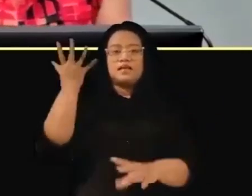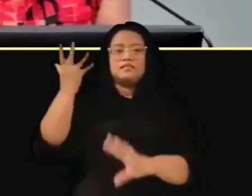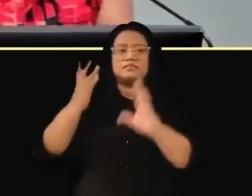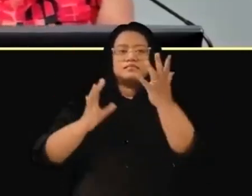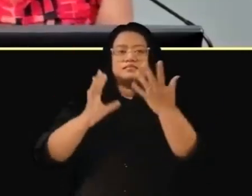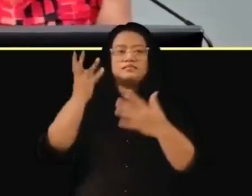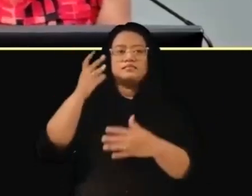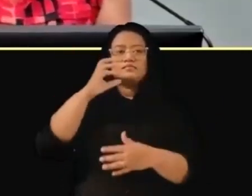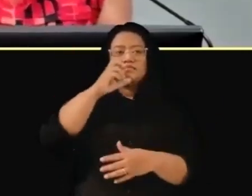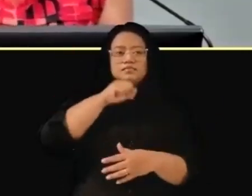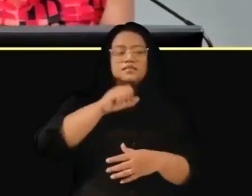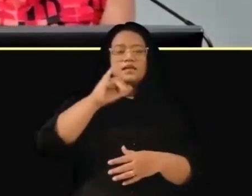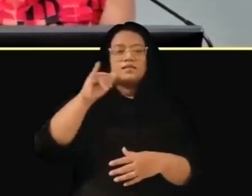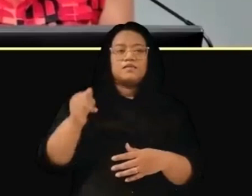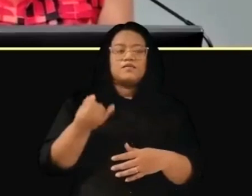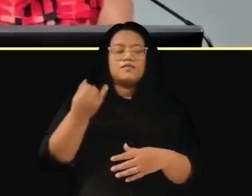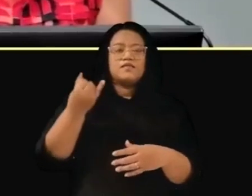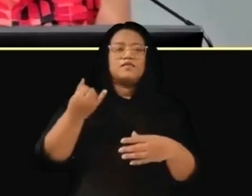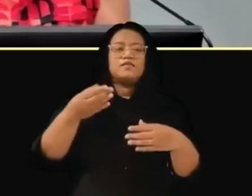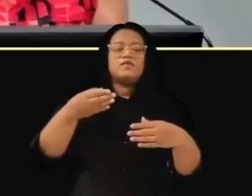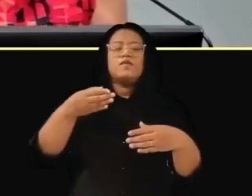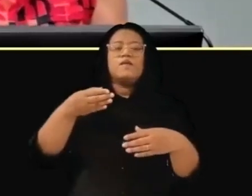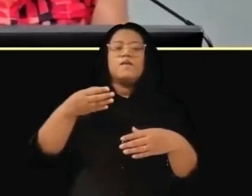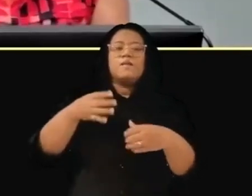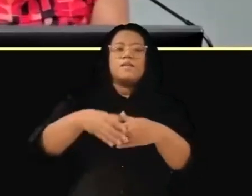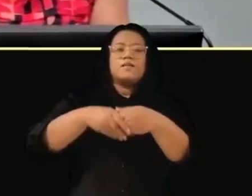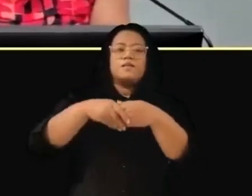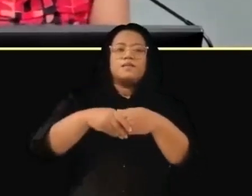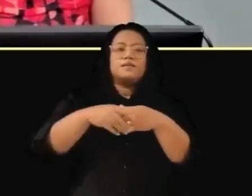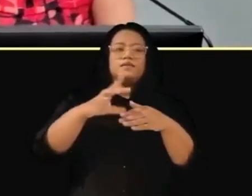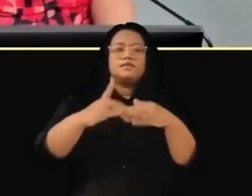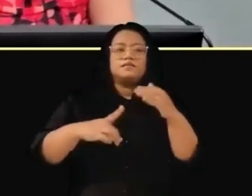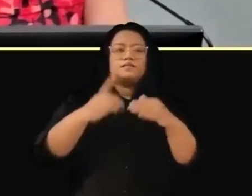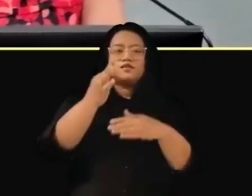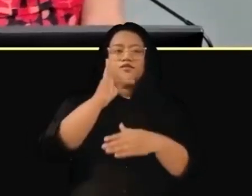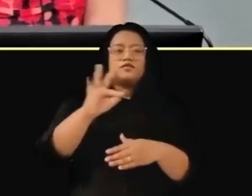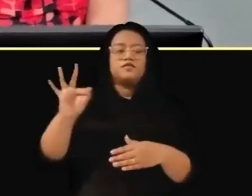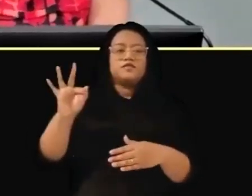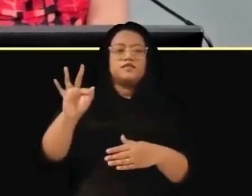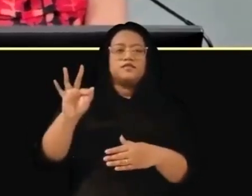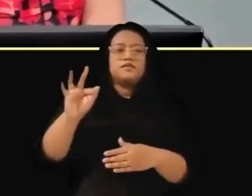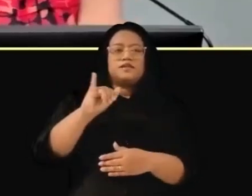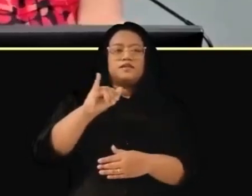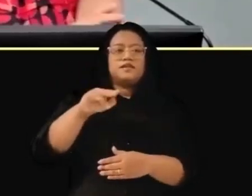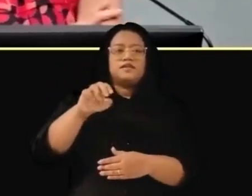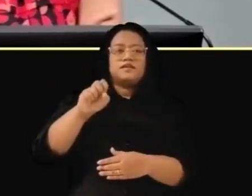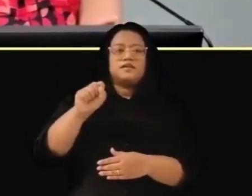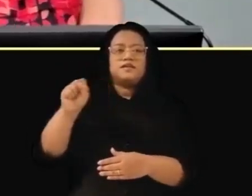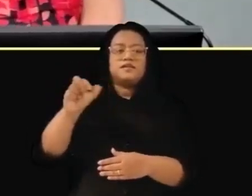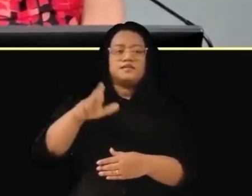para cumprimentar a desembargadora federal Inês Virgínia, que vai presidir a próxima mesa,